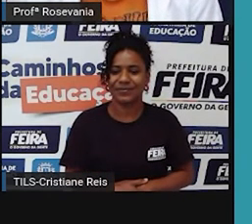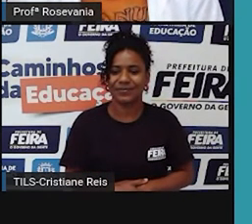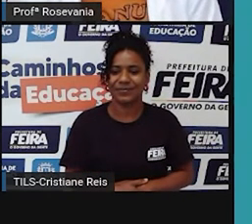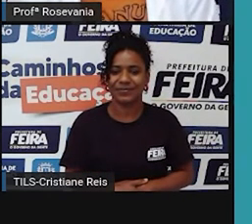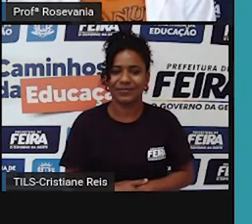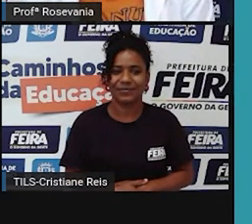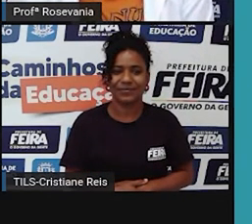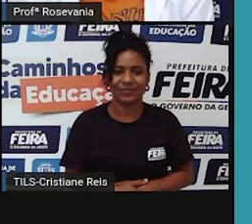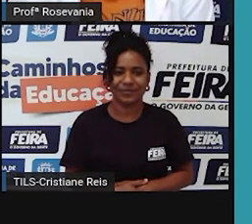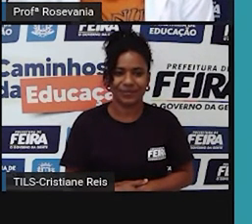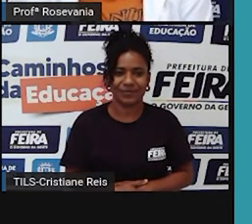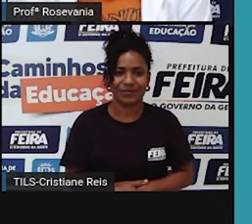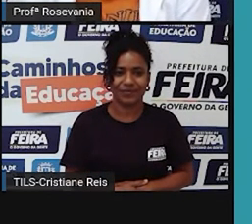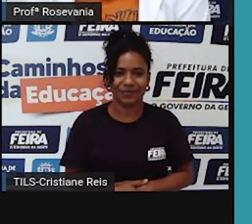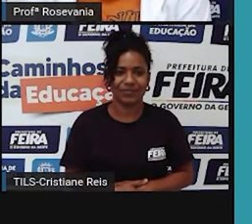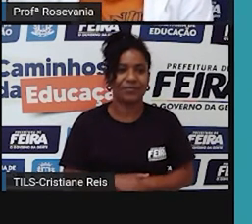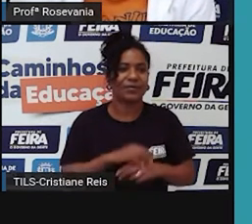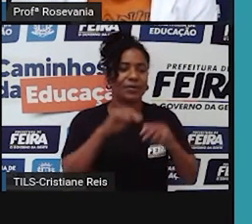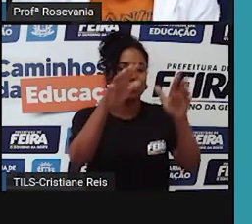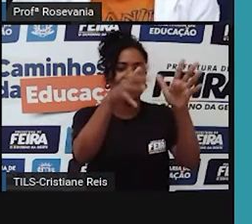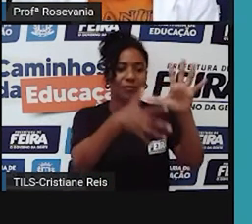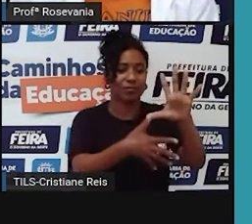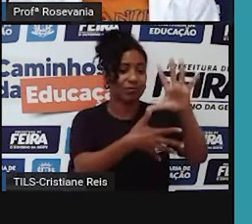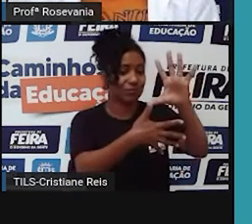O que é que mudou aí nesse mapa?